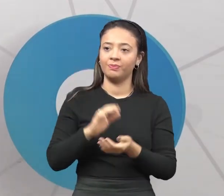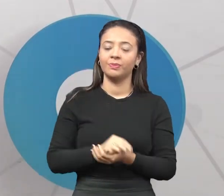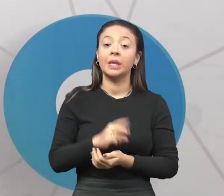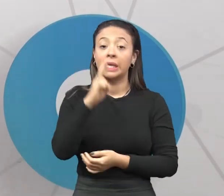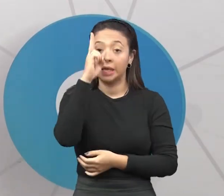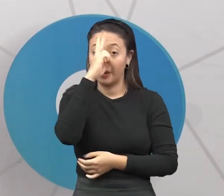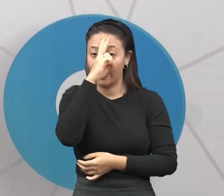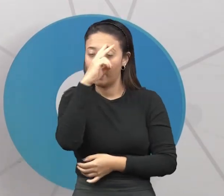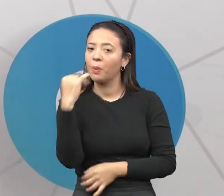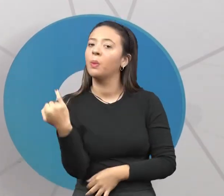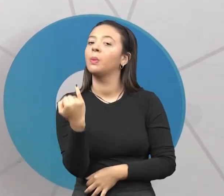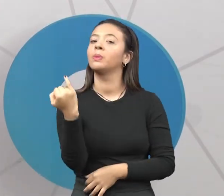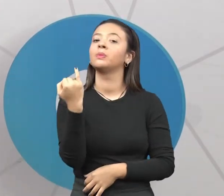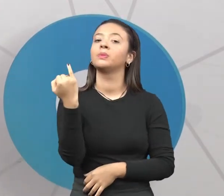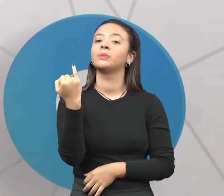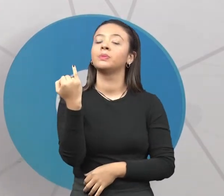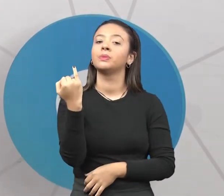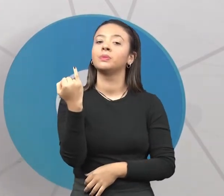vale lembrar também